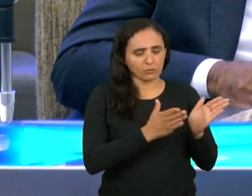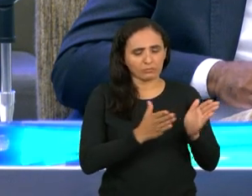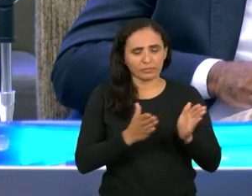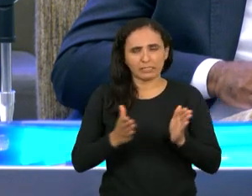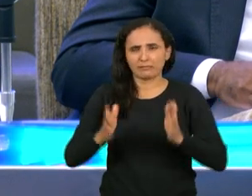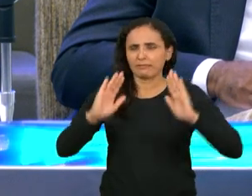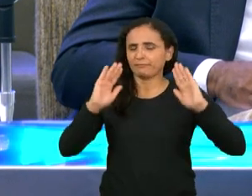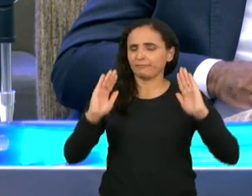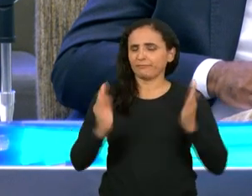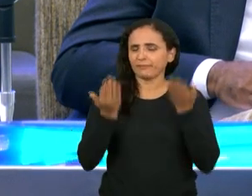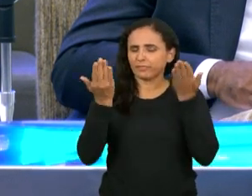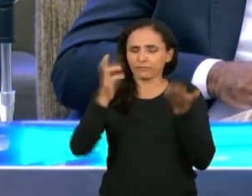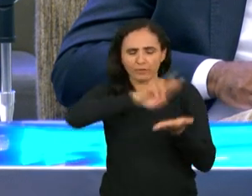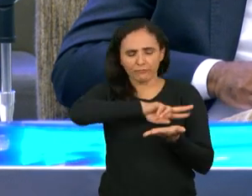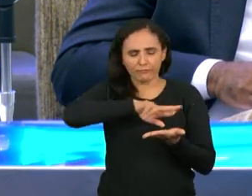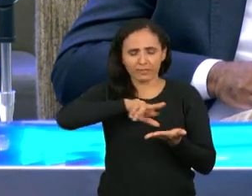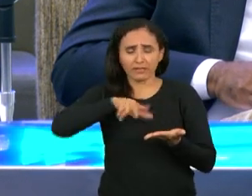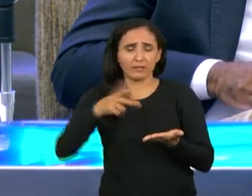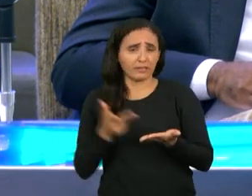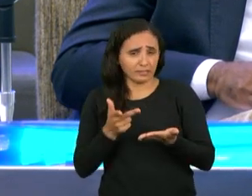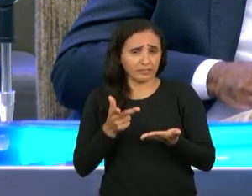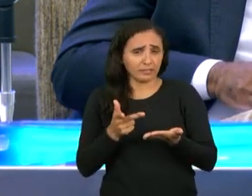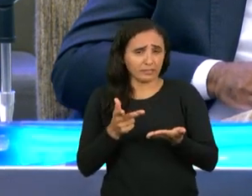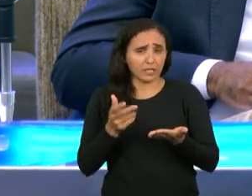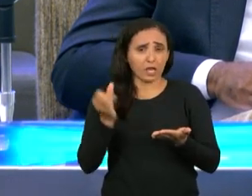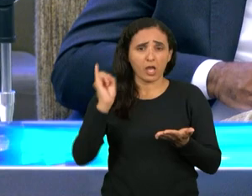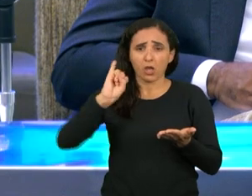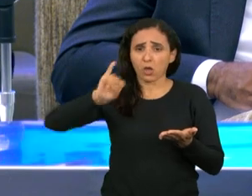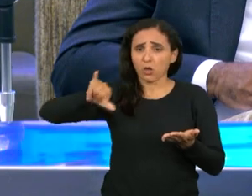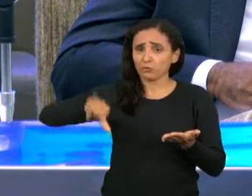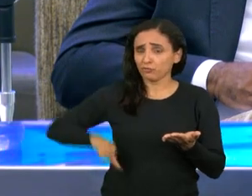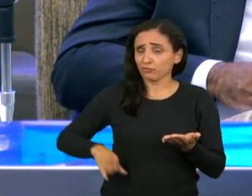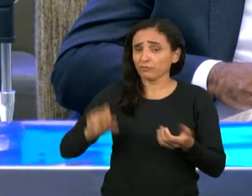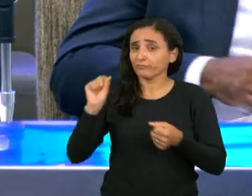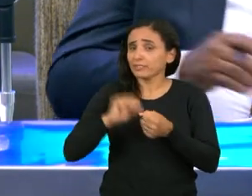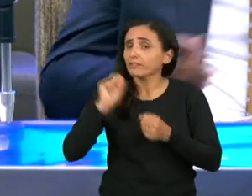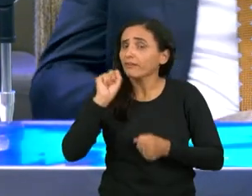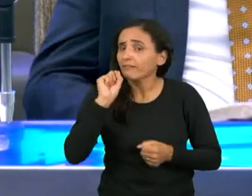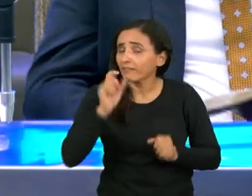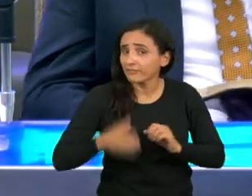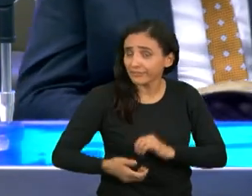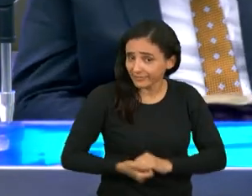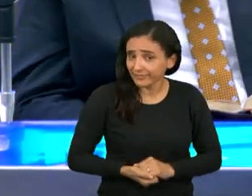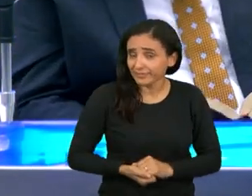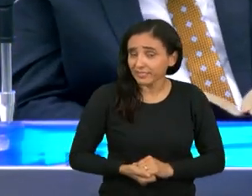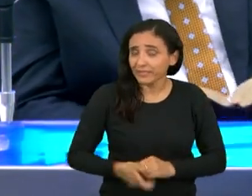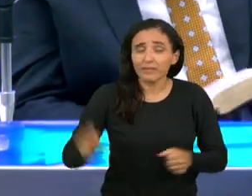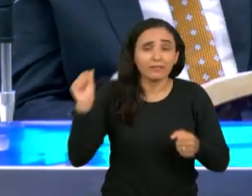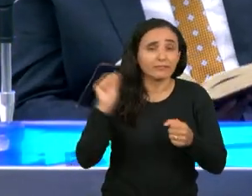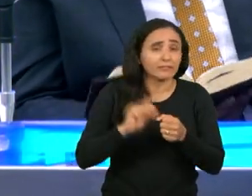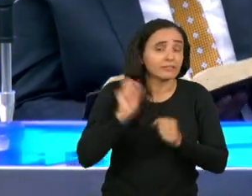banquetes enviava Jó e fazia o quê fazia o que irmãos